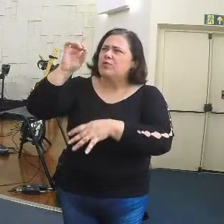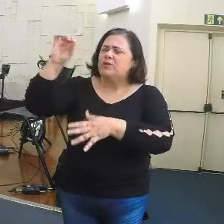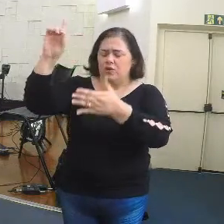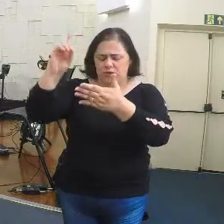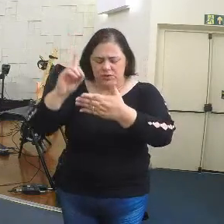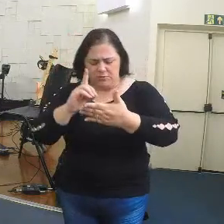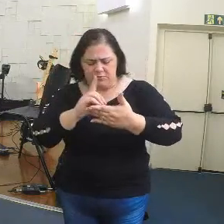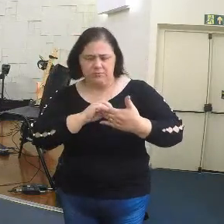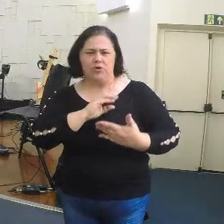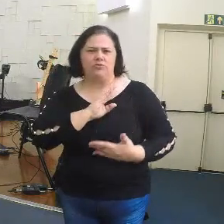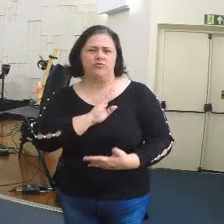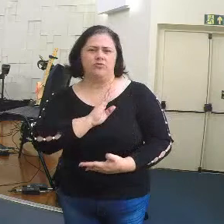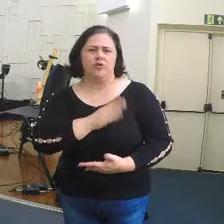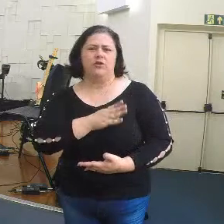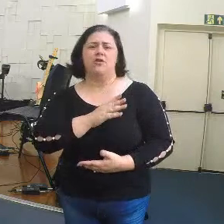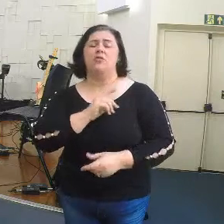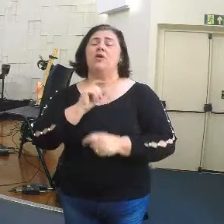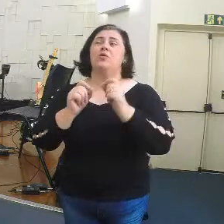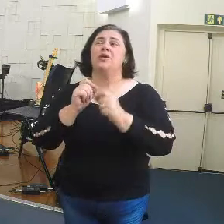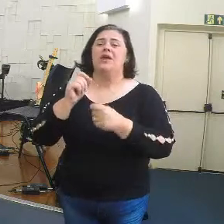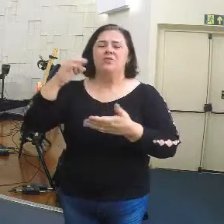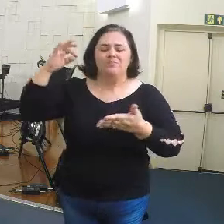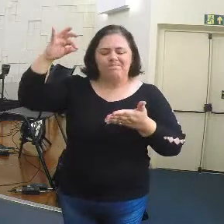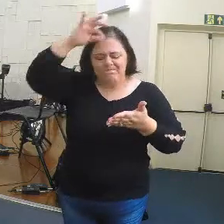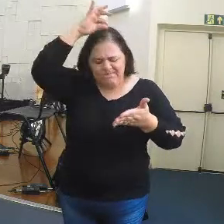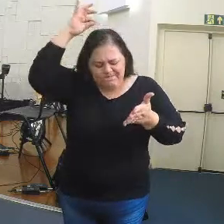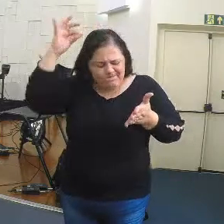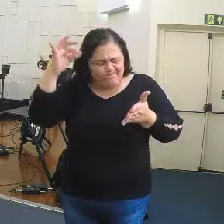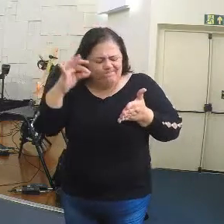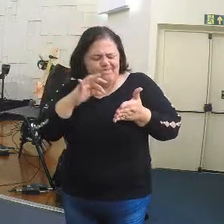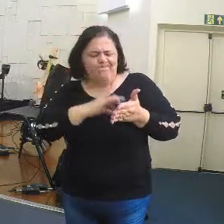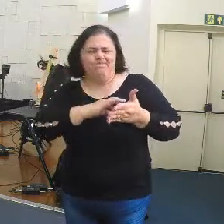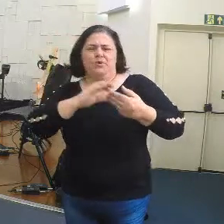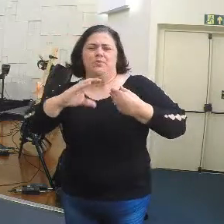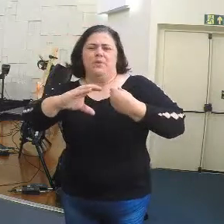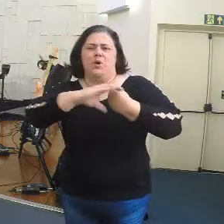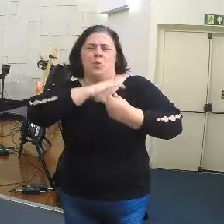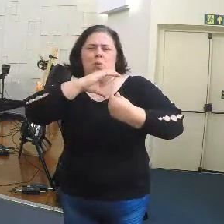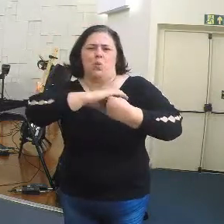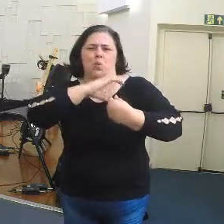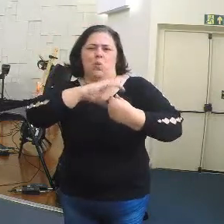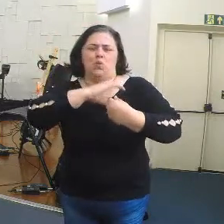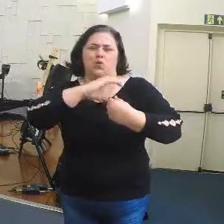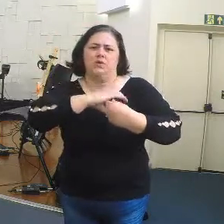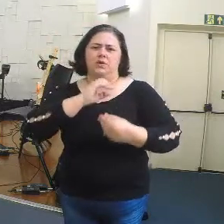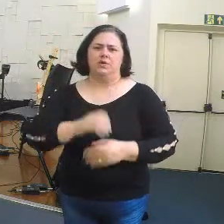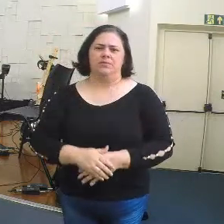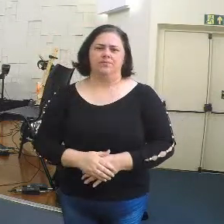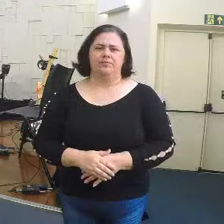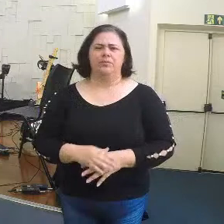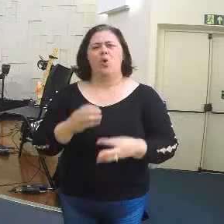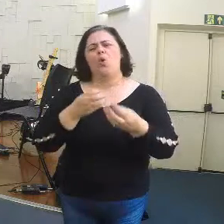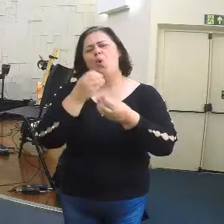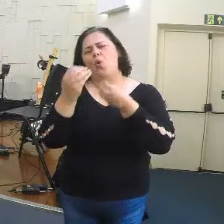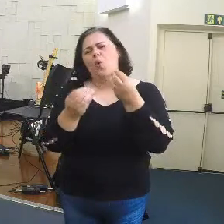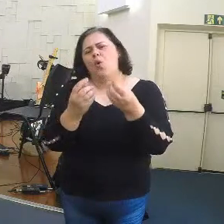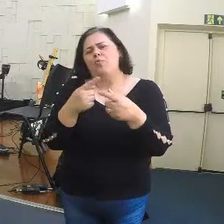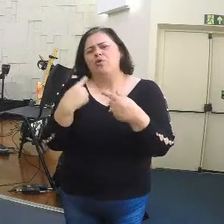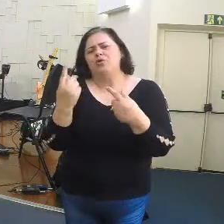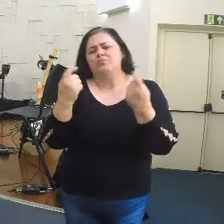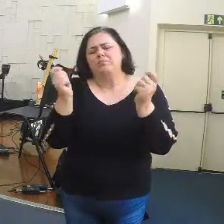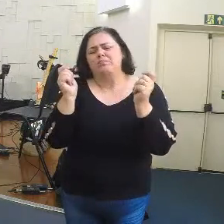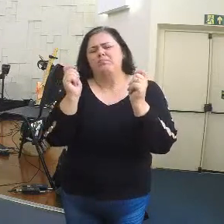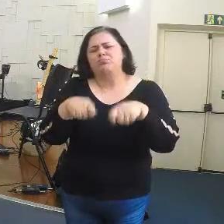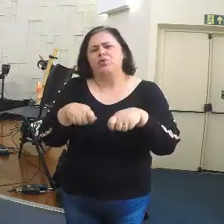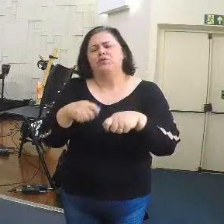nos deu o seu Espírito. Como é possível essa vida que vem do amor? Somente